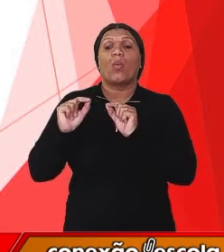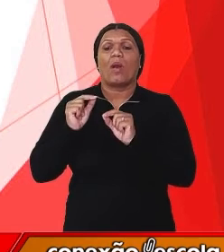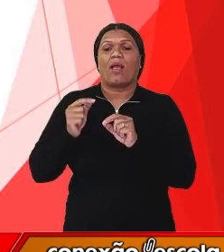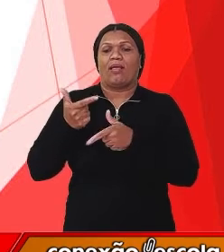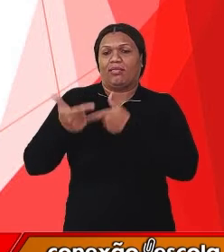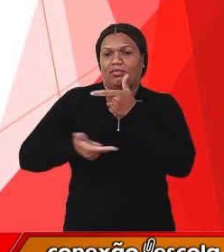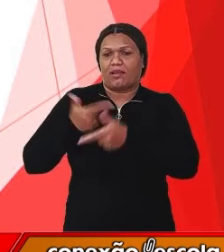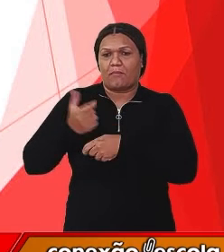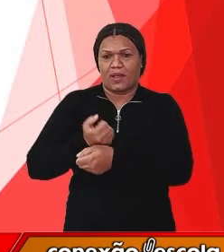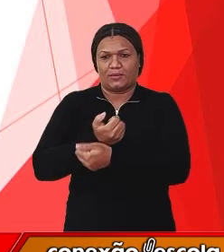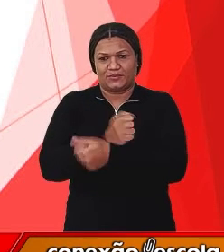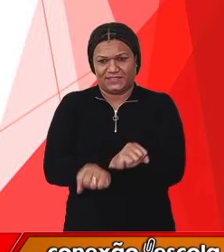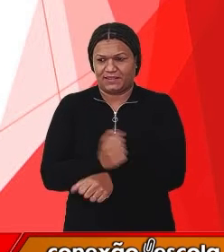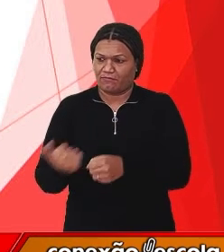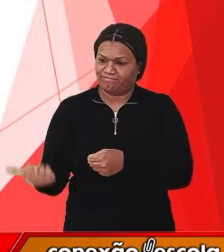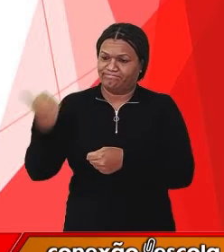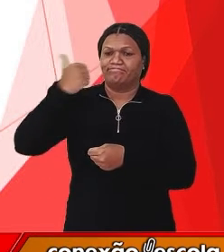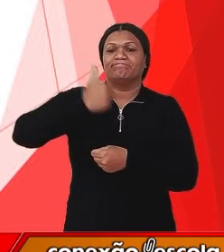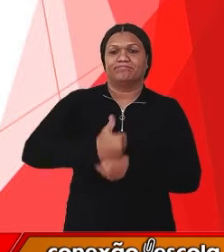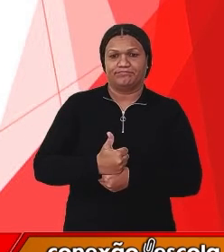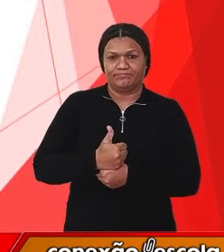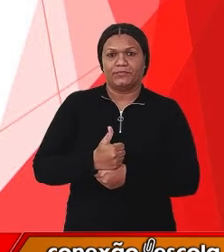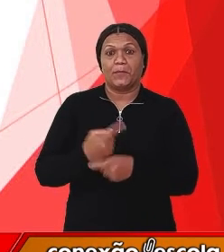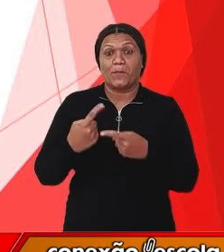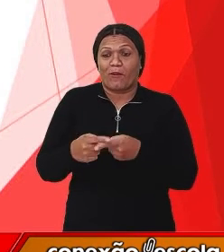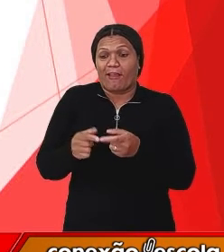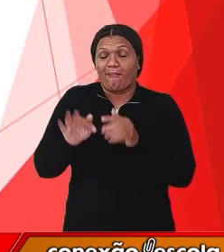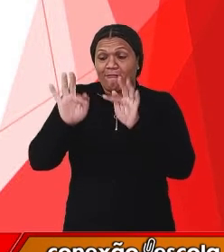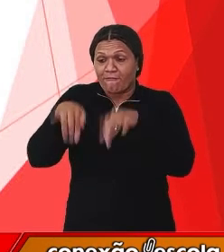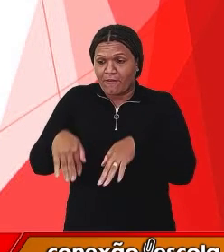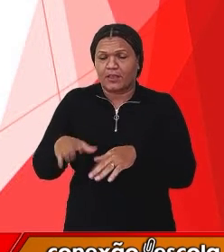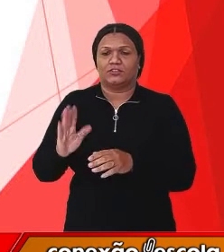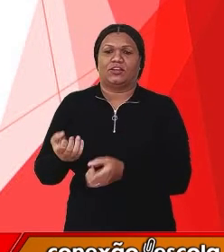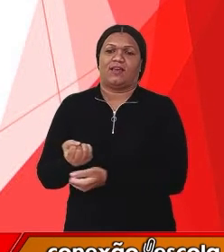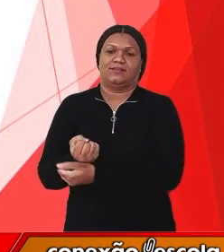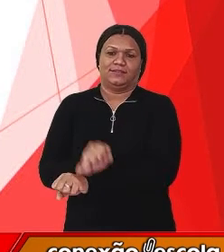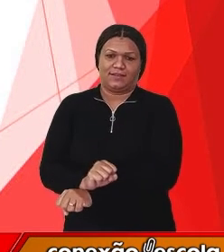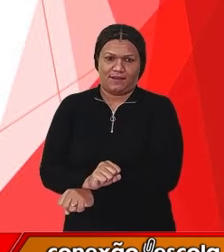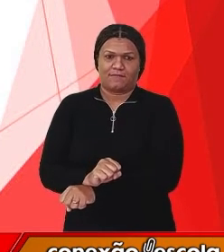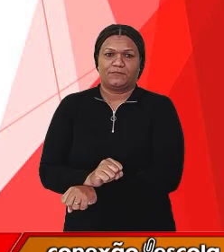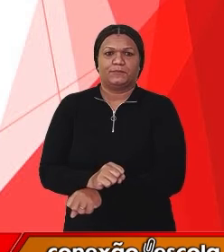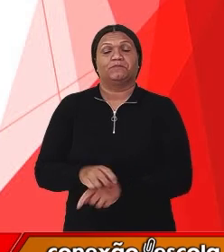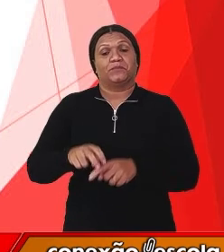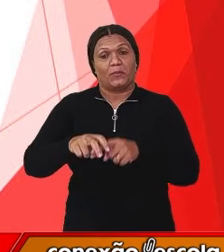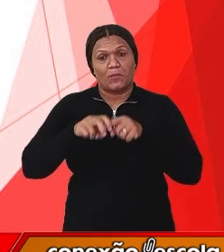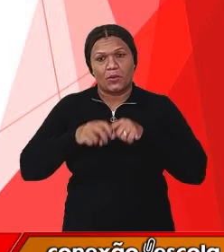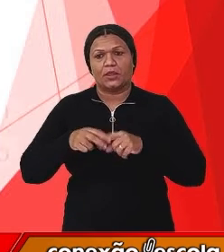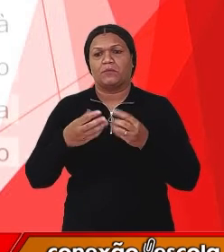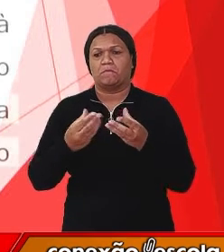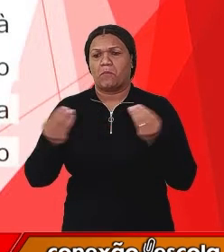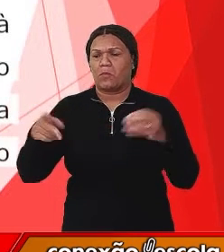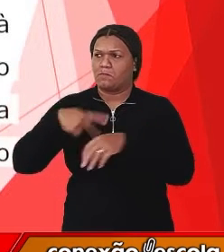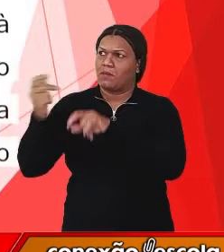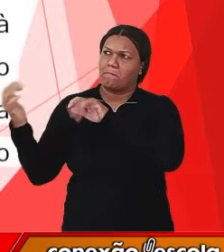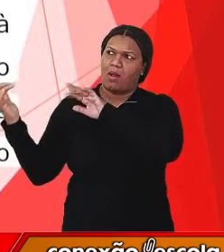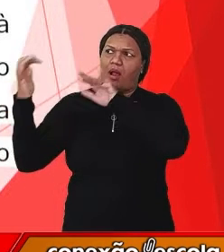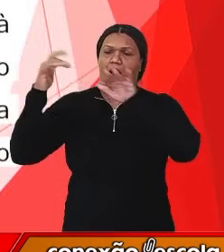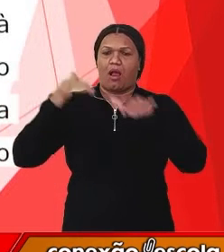abolição da escravidão em 1888, essa mesma elite, grande parte, aderiu a essa